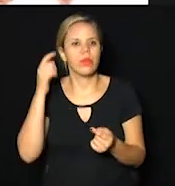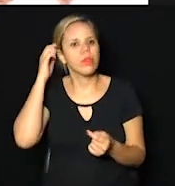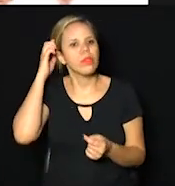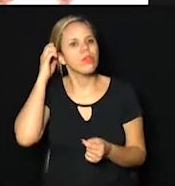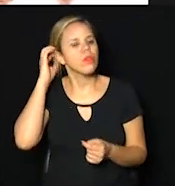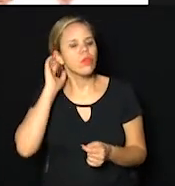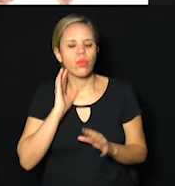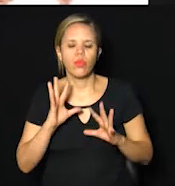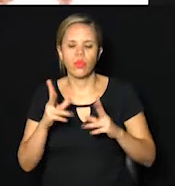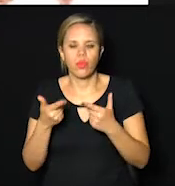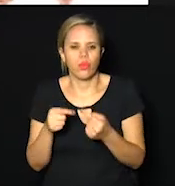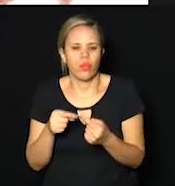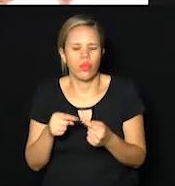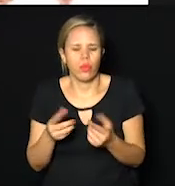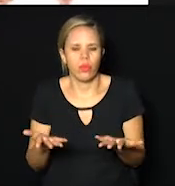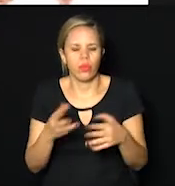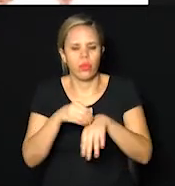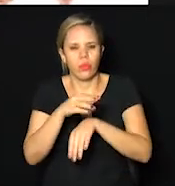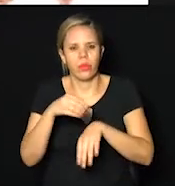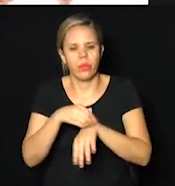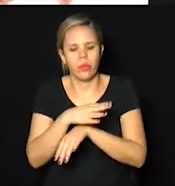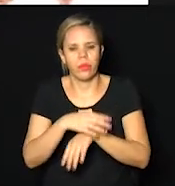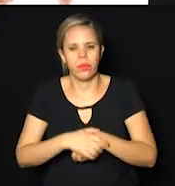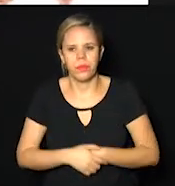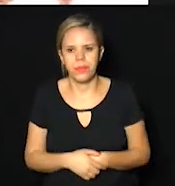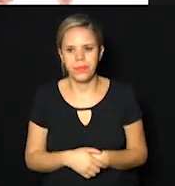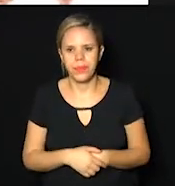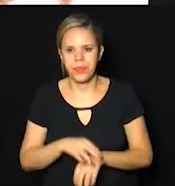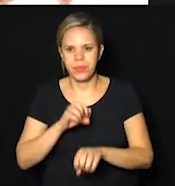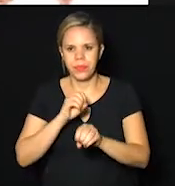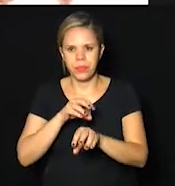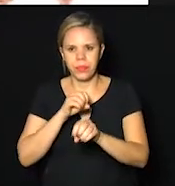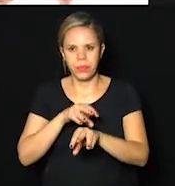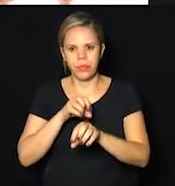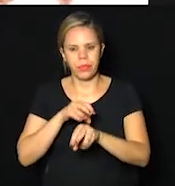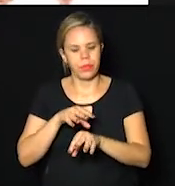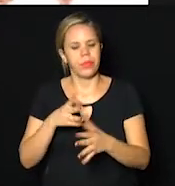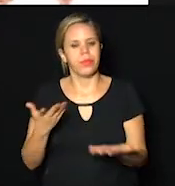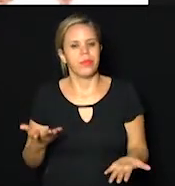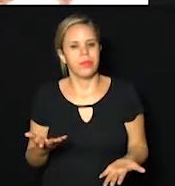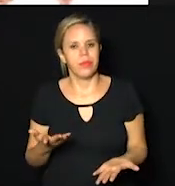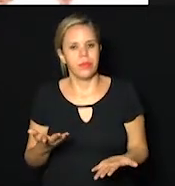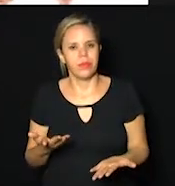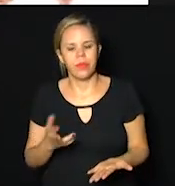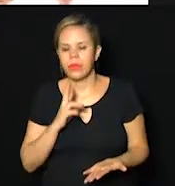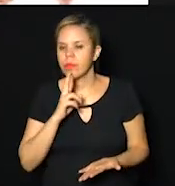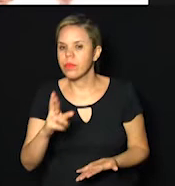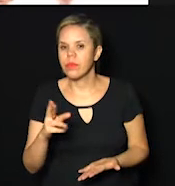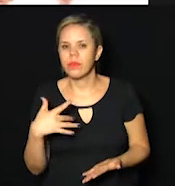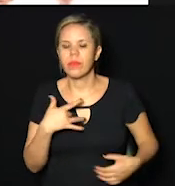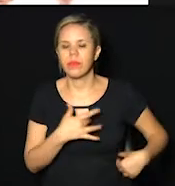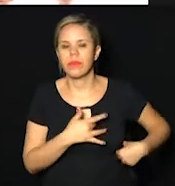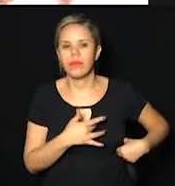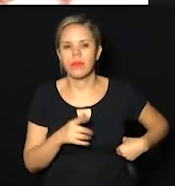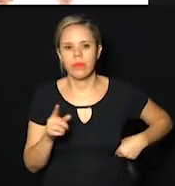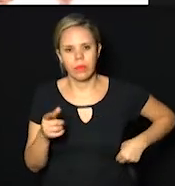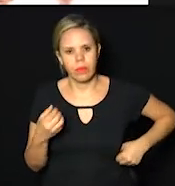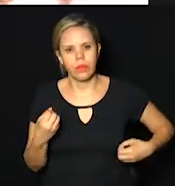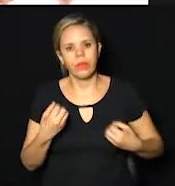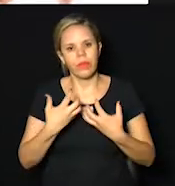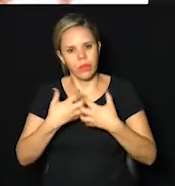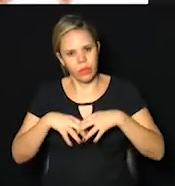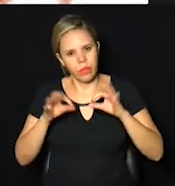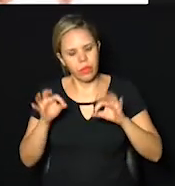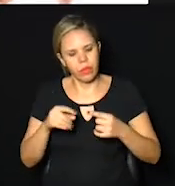Porque se você consegue levar o caminho da educação para dar uma resposta à saúde, isso funciona muito bem.